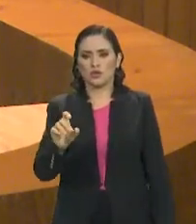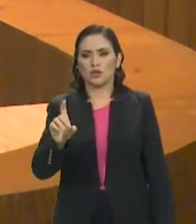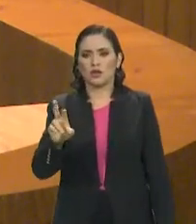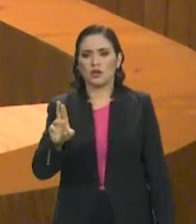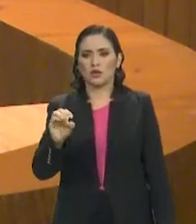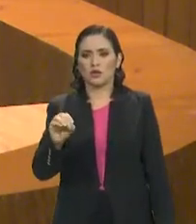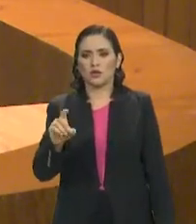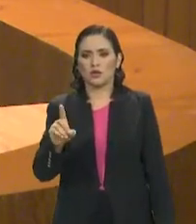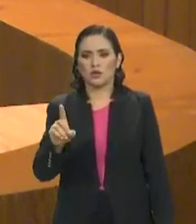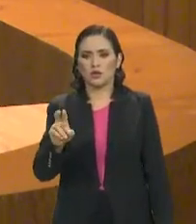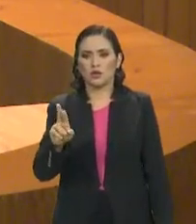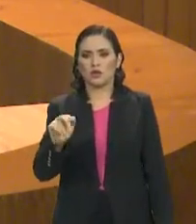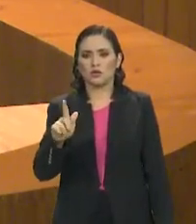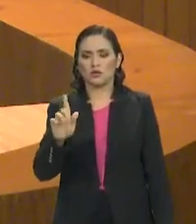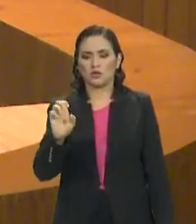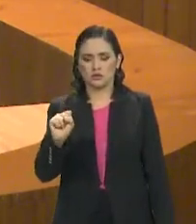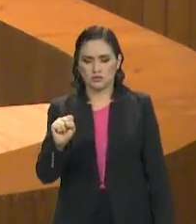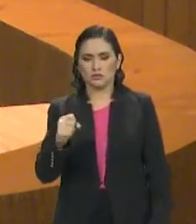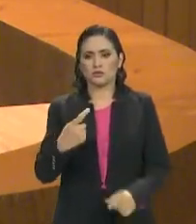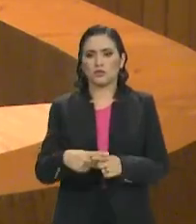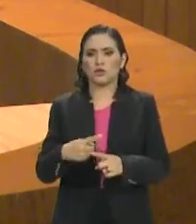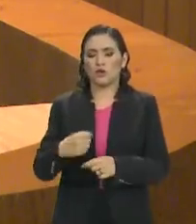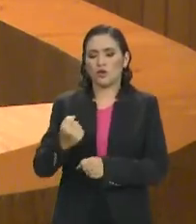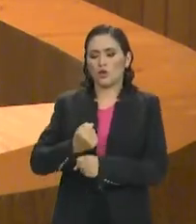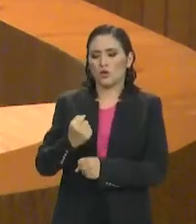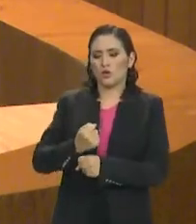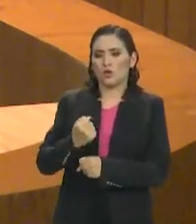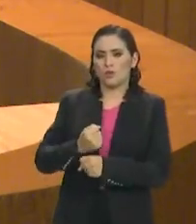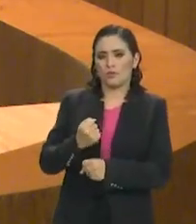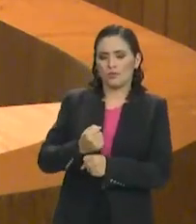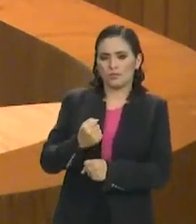construção e obra e melhoria da infraestrutura na cidade de Minas.